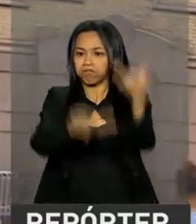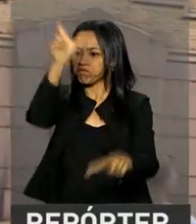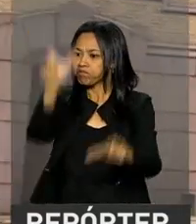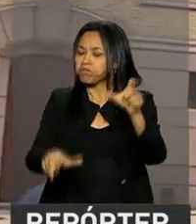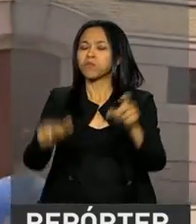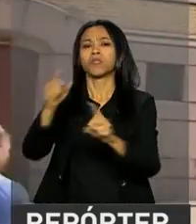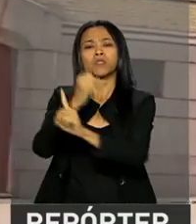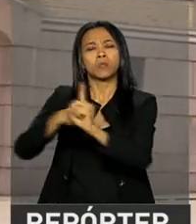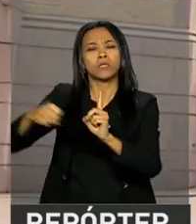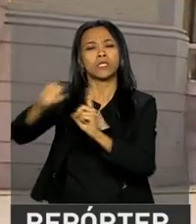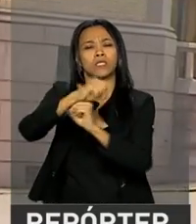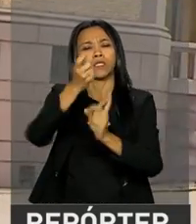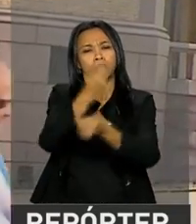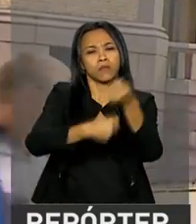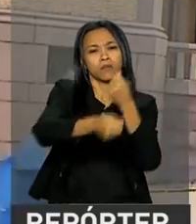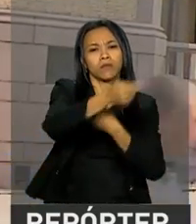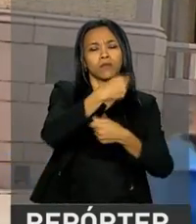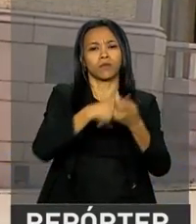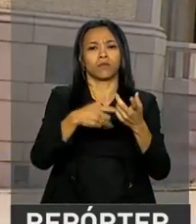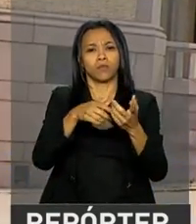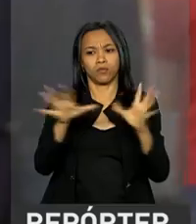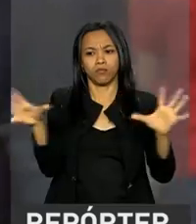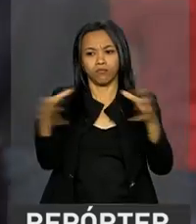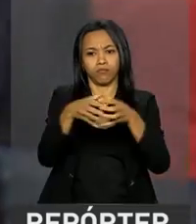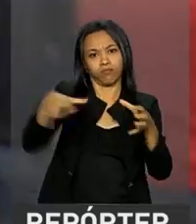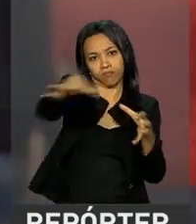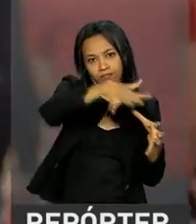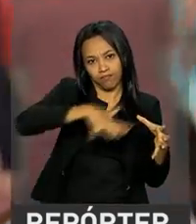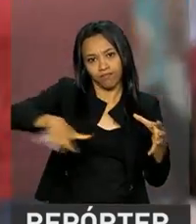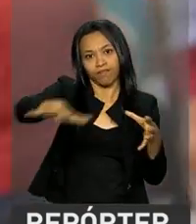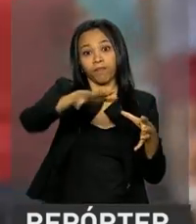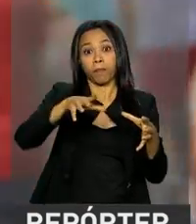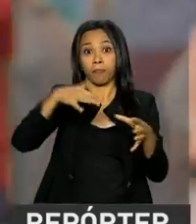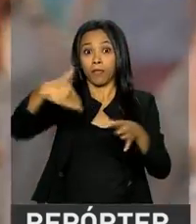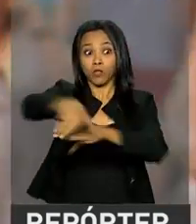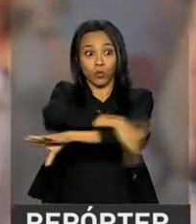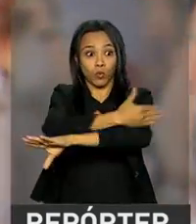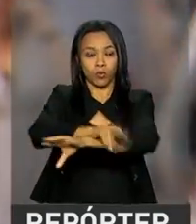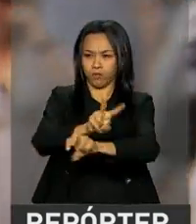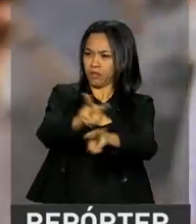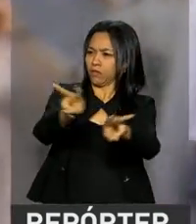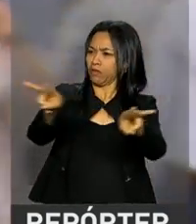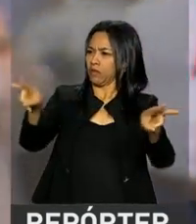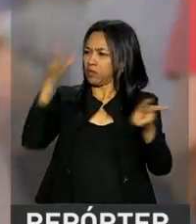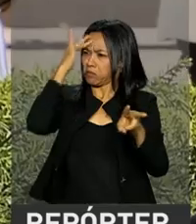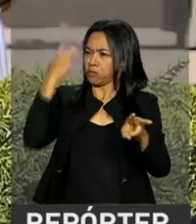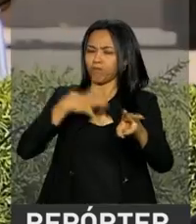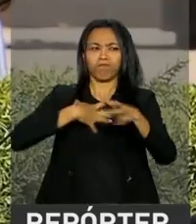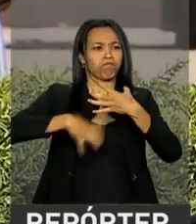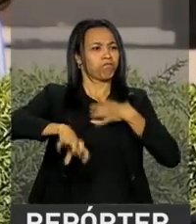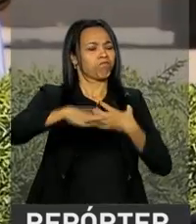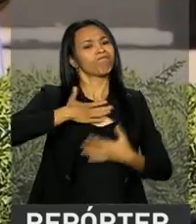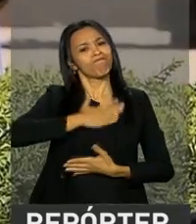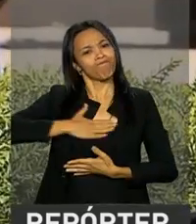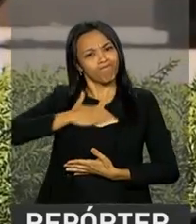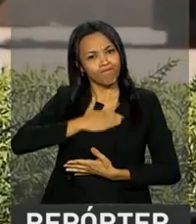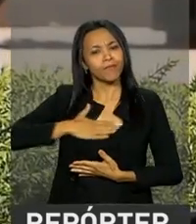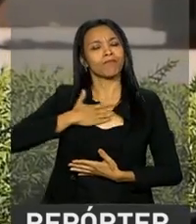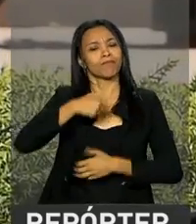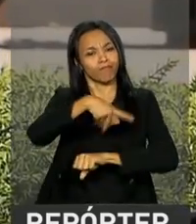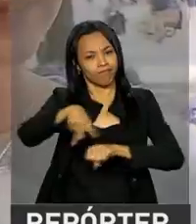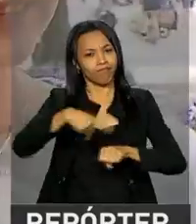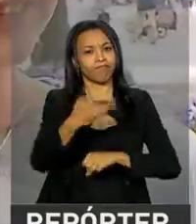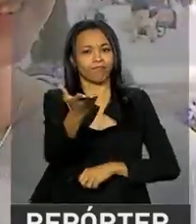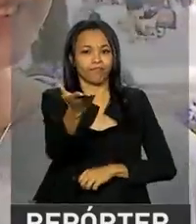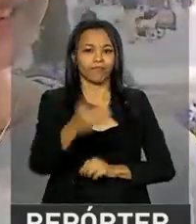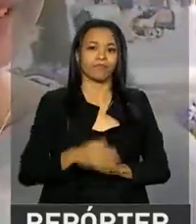sociais e educacionais da população nas ruas Os noruegueses não escondem a satisfação com o